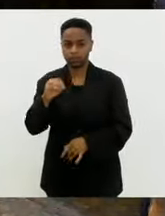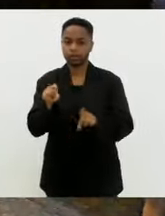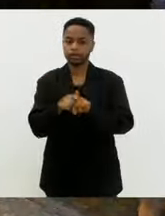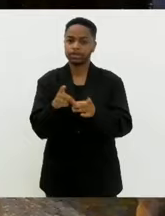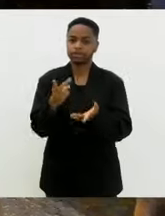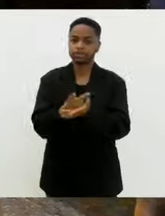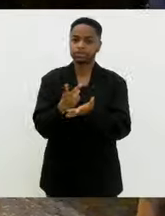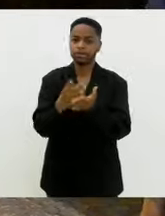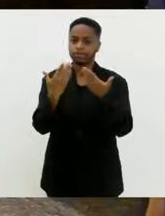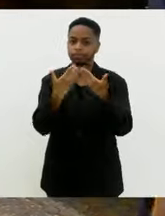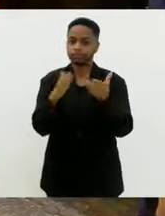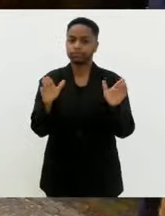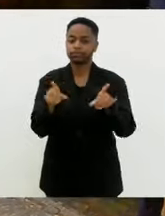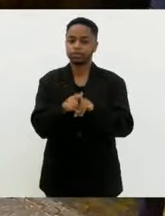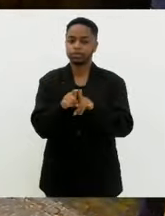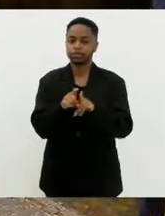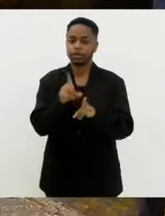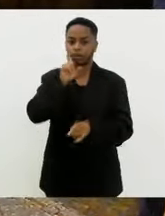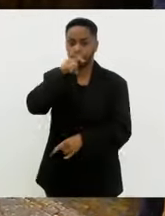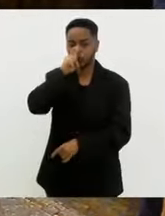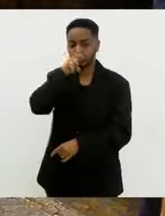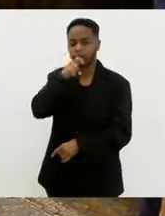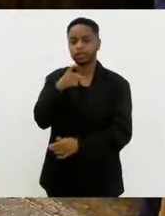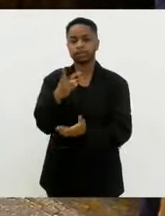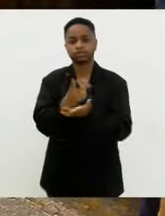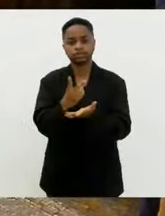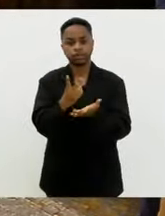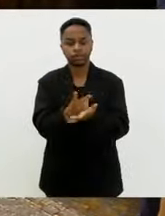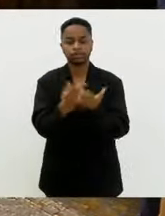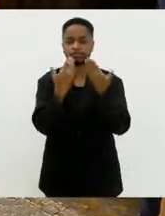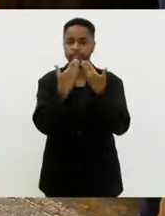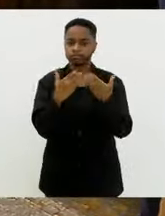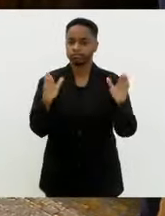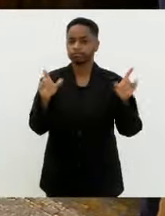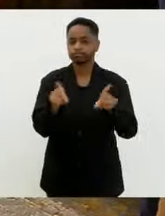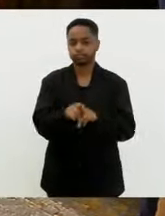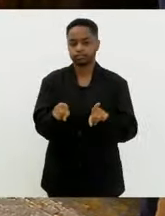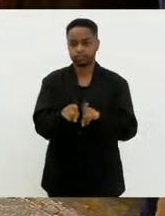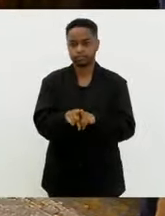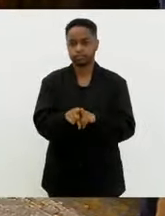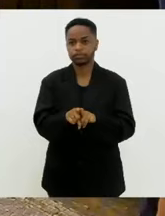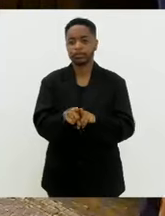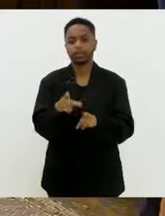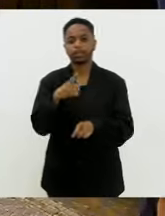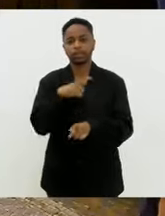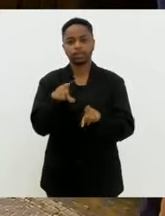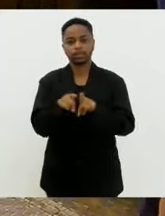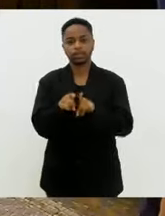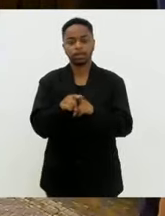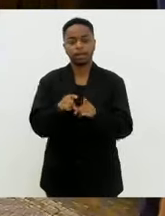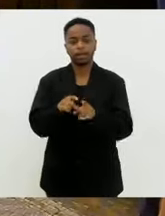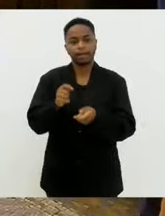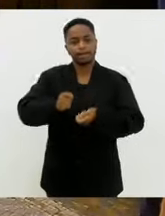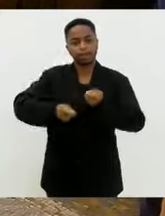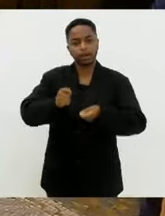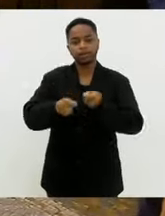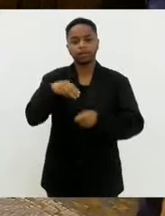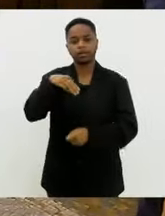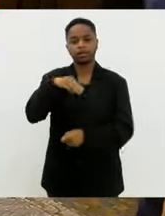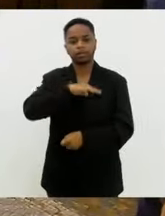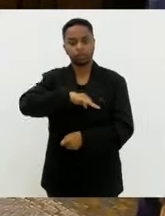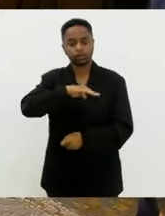está. Nós temos a Portela, que estará e sempre aberta está. Nós temos a Banda de Madureira, nós temos a